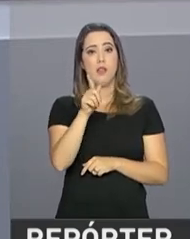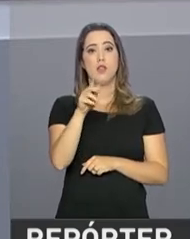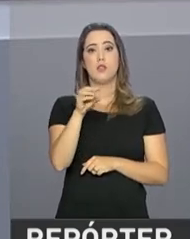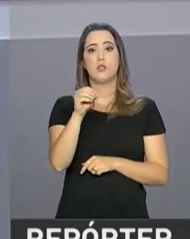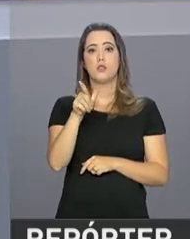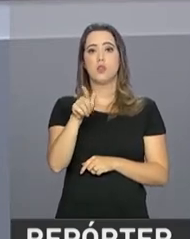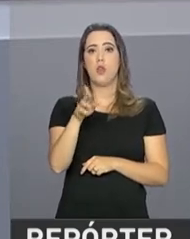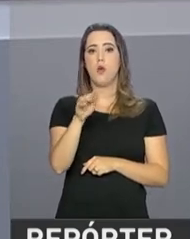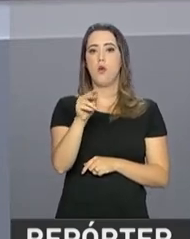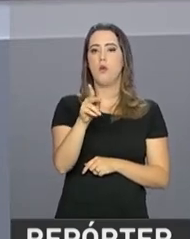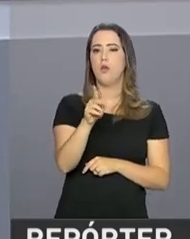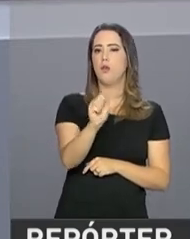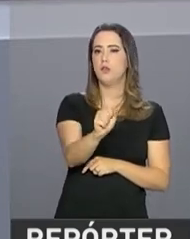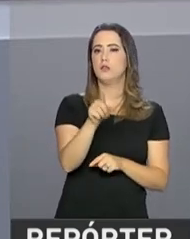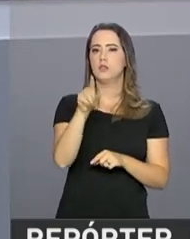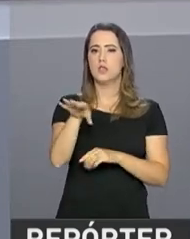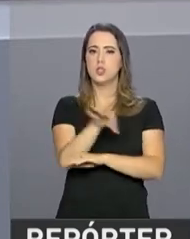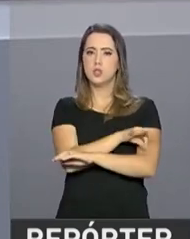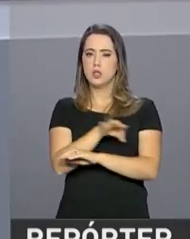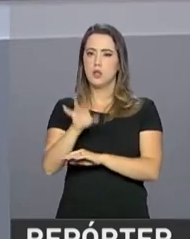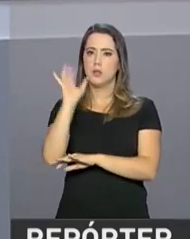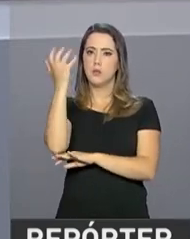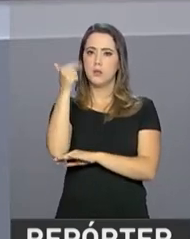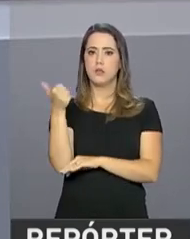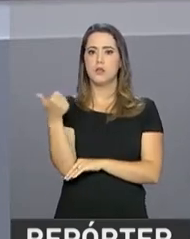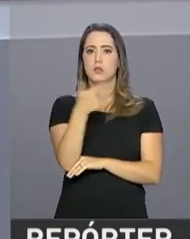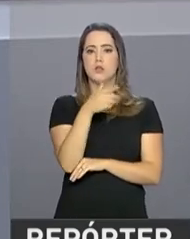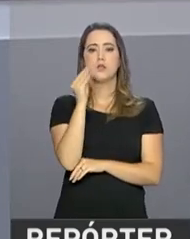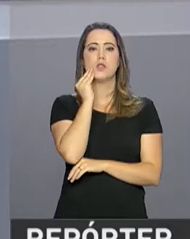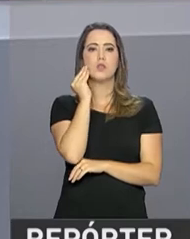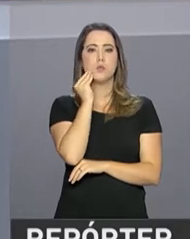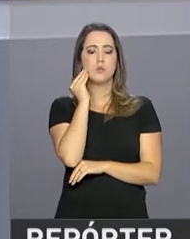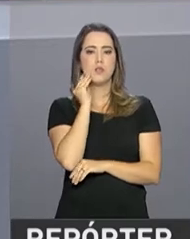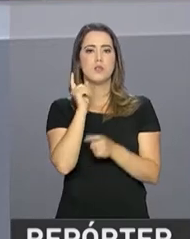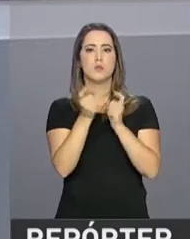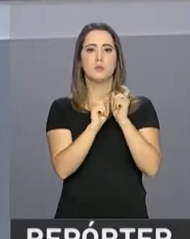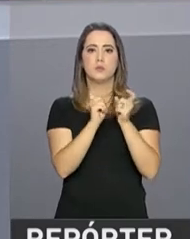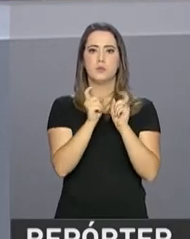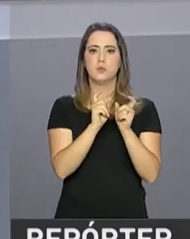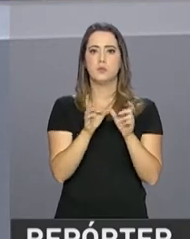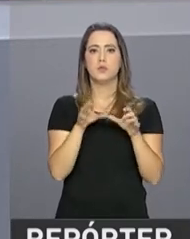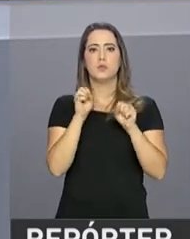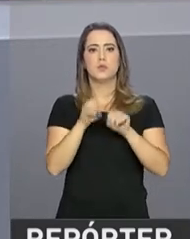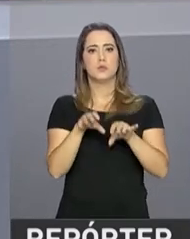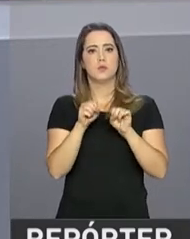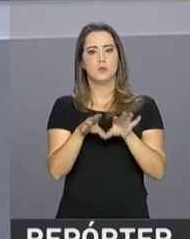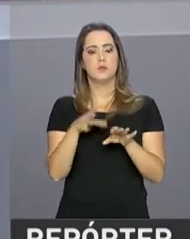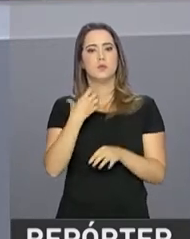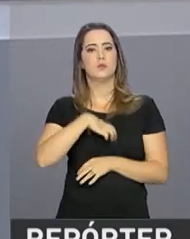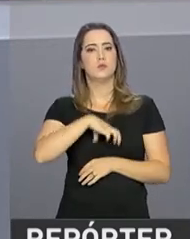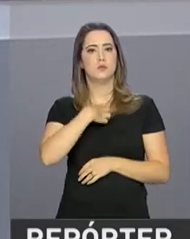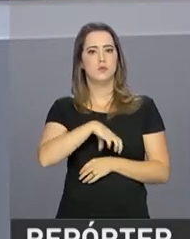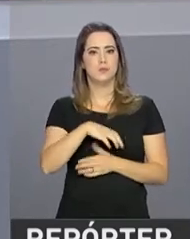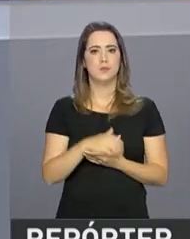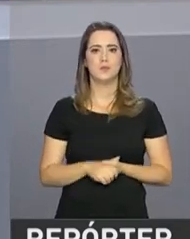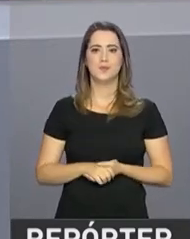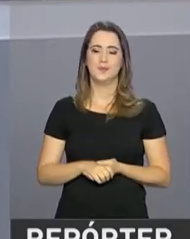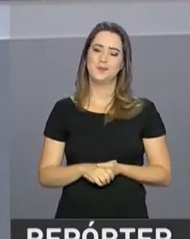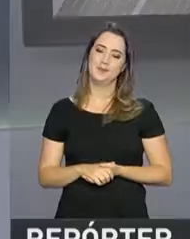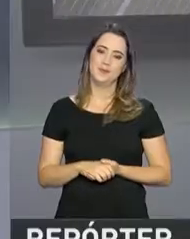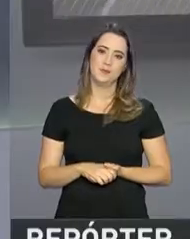e doutor em engenharia ambiental com 12 anos de experiência em gestão na área de educação no estado da